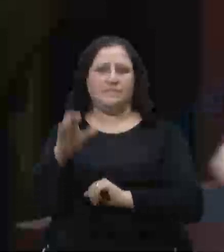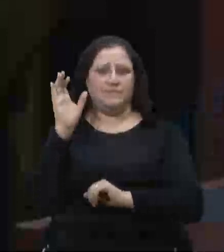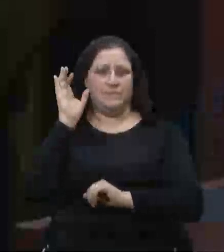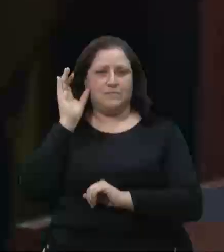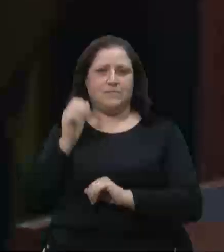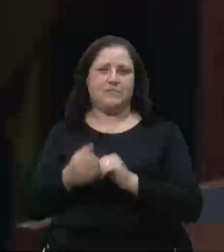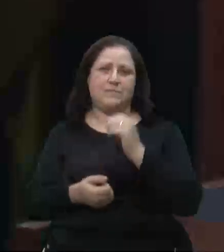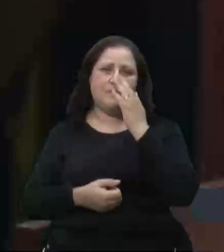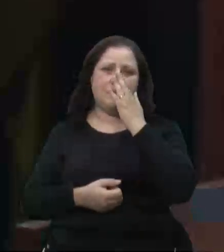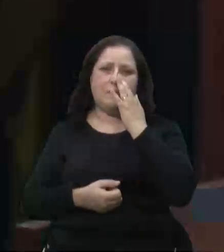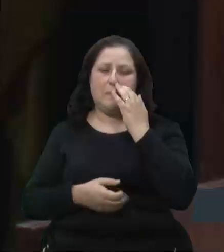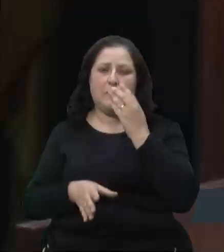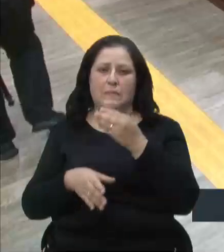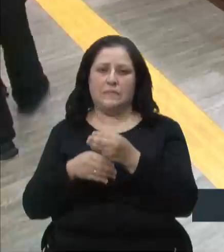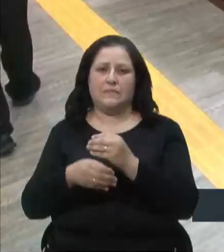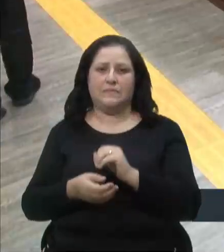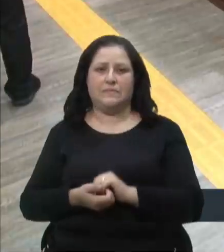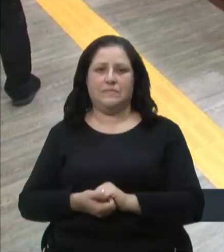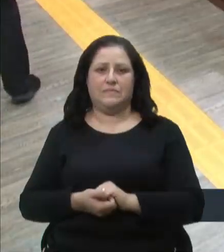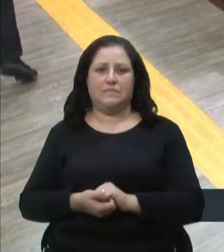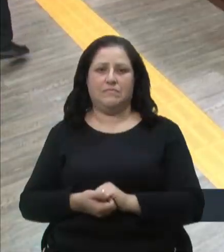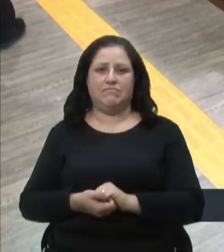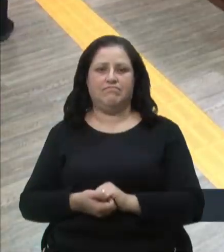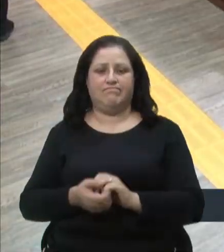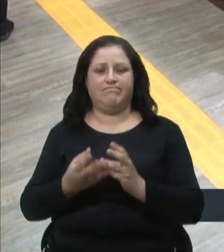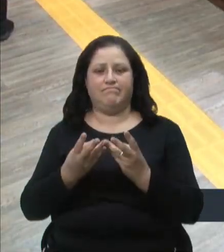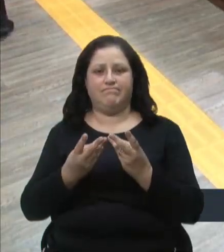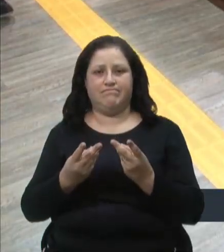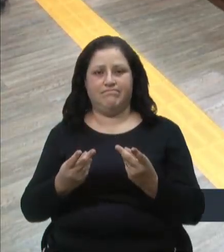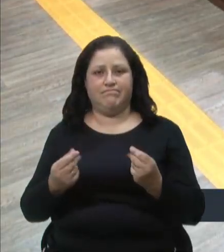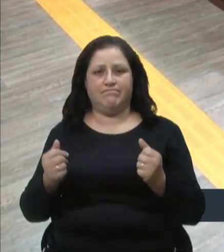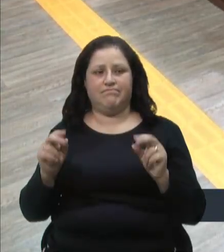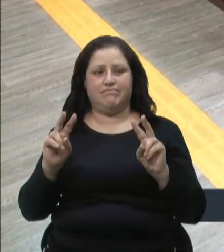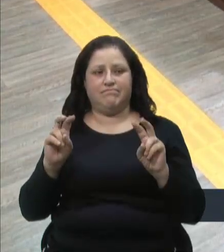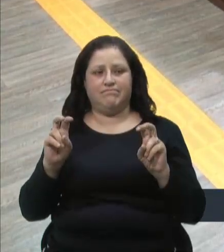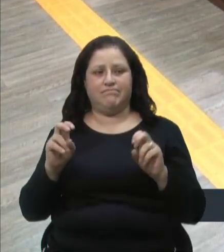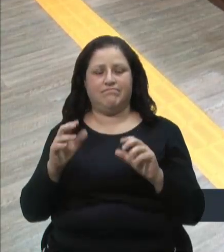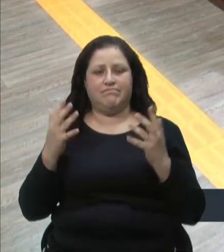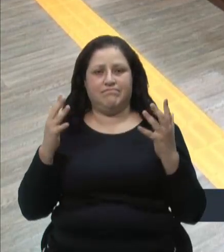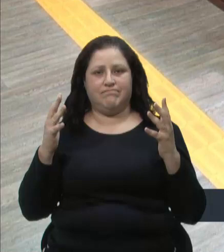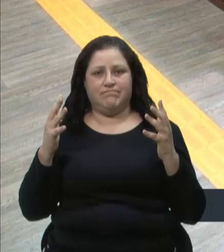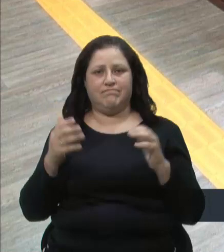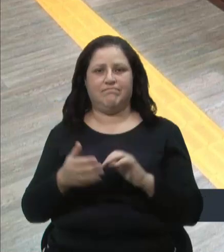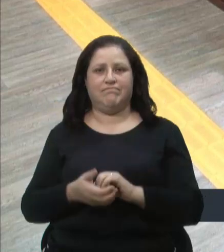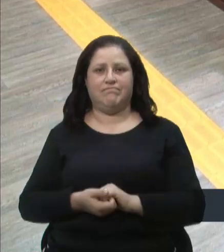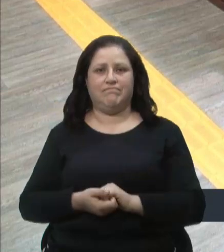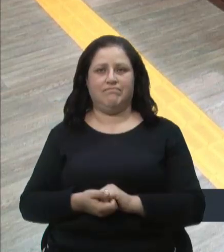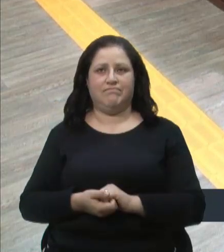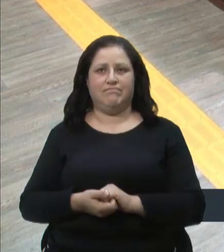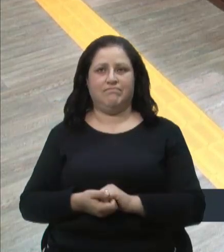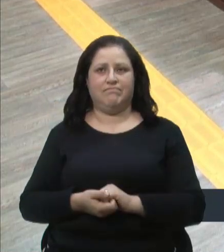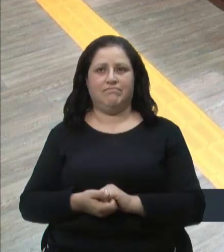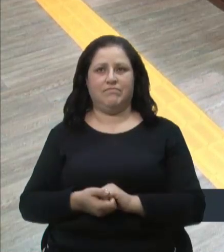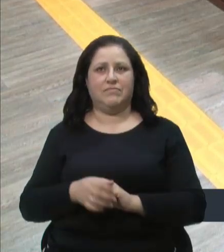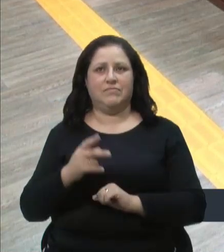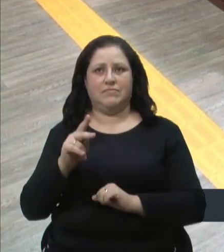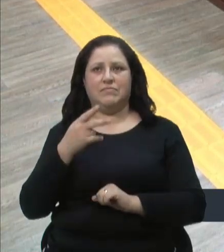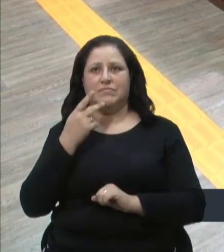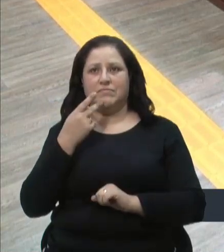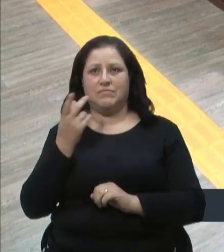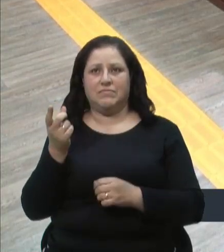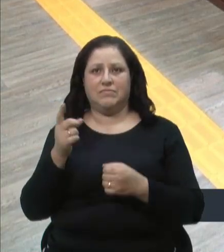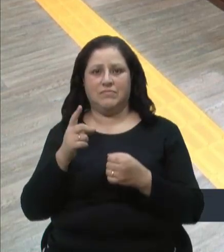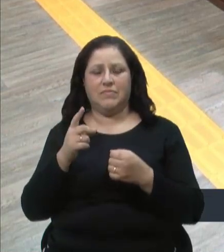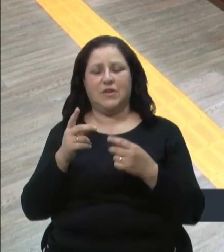Estela. Vereador Felipe, sensibiliza o tema. Parabéns pelo senhor voltar